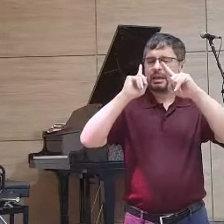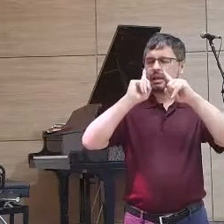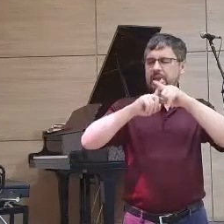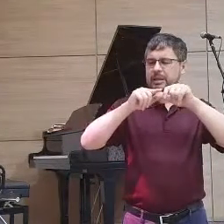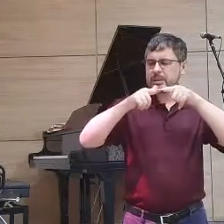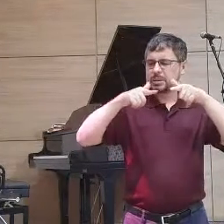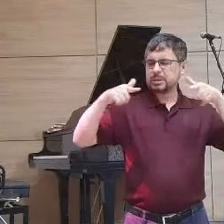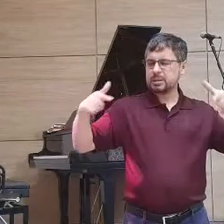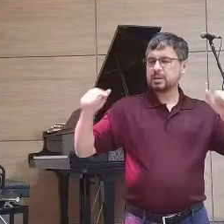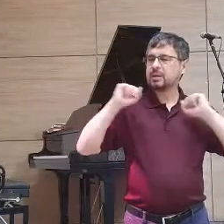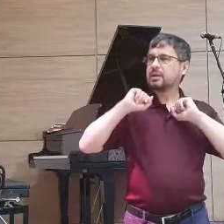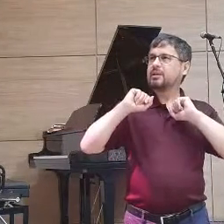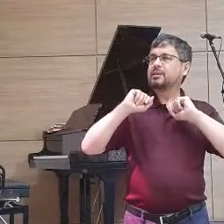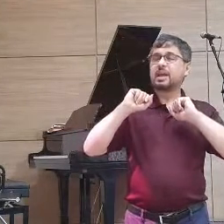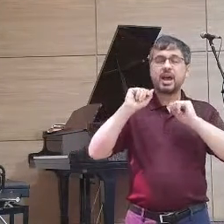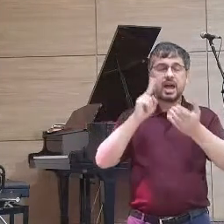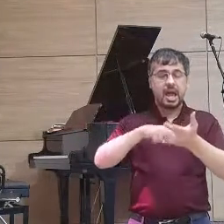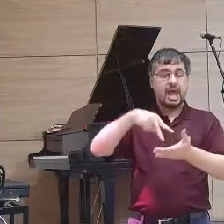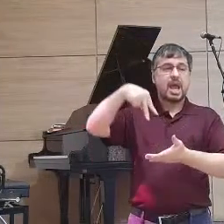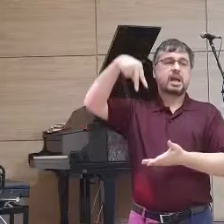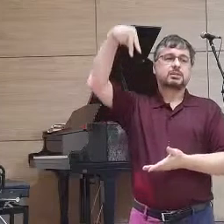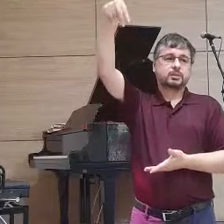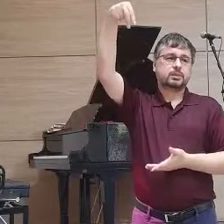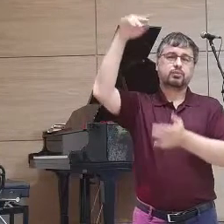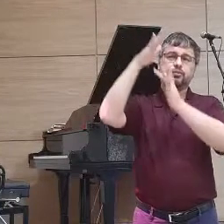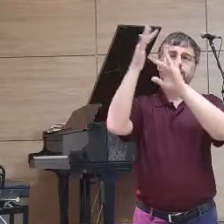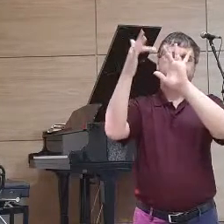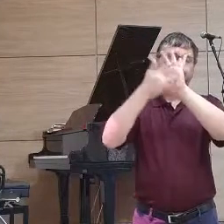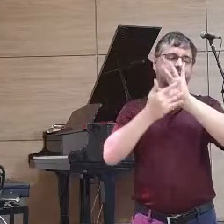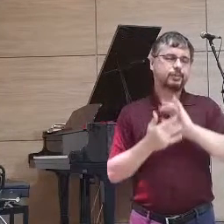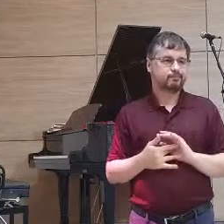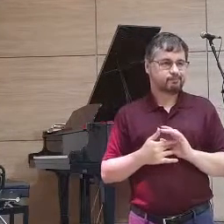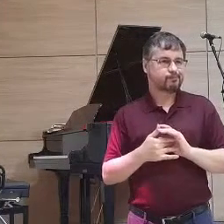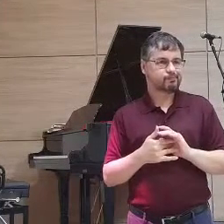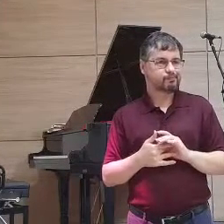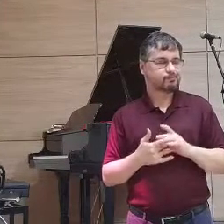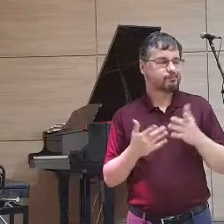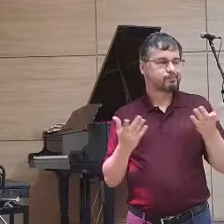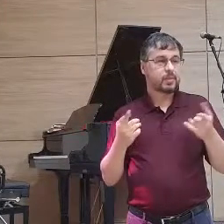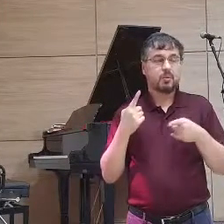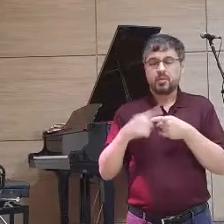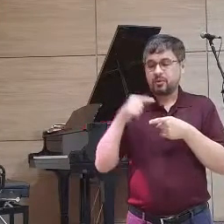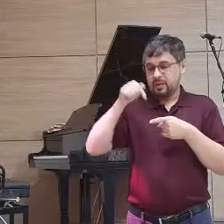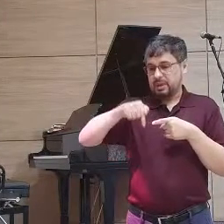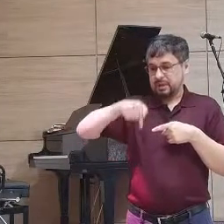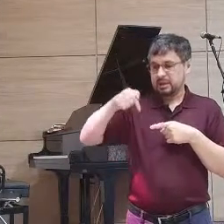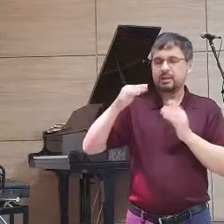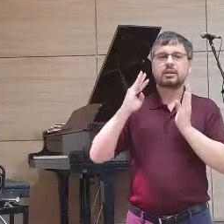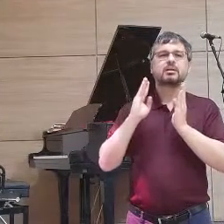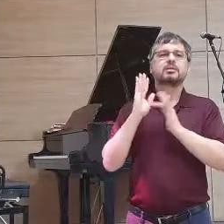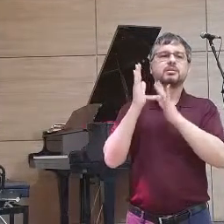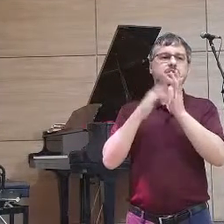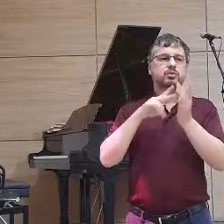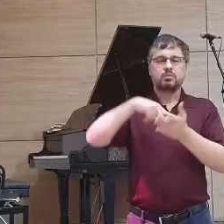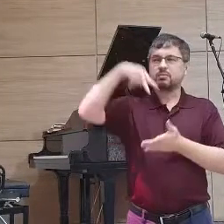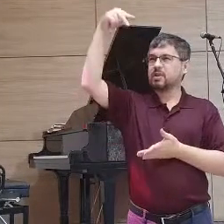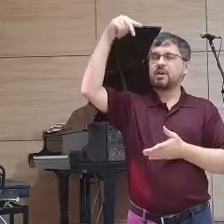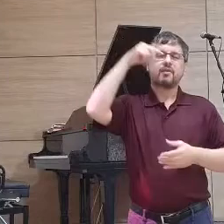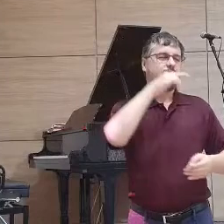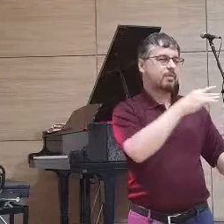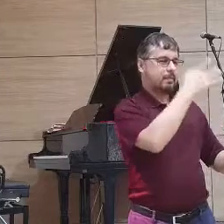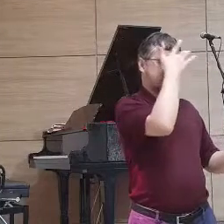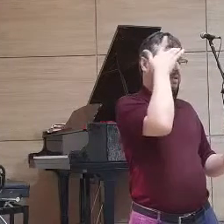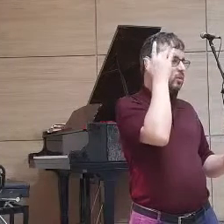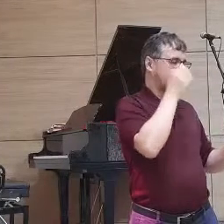da Divina a ascensão é porque foi aqui que ele subiu vai ter Romaria de tudo que é lado